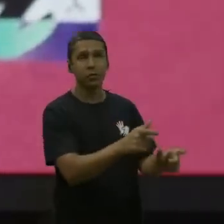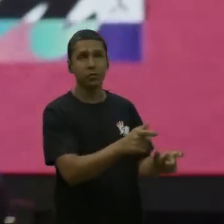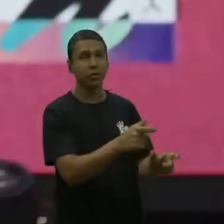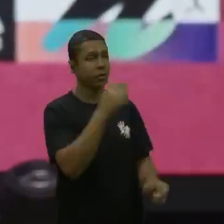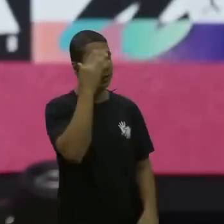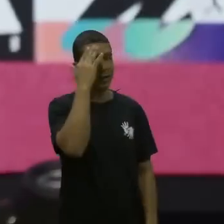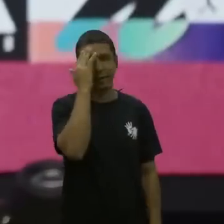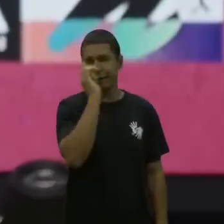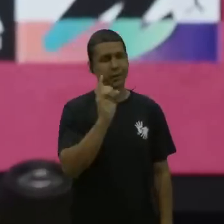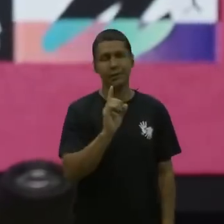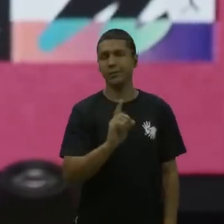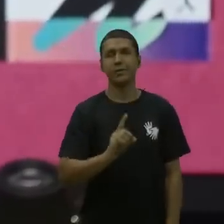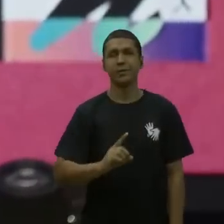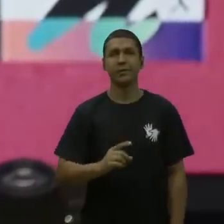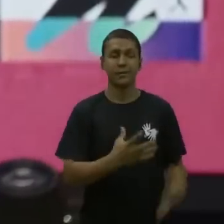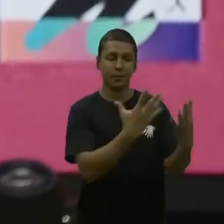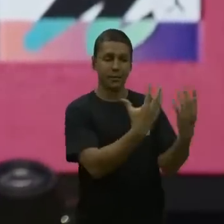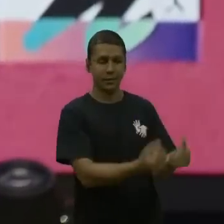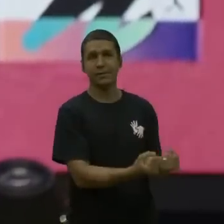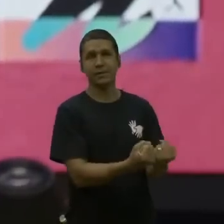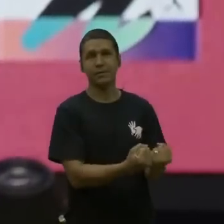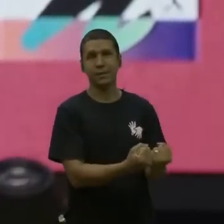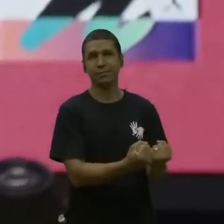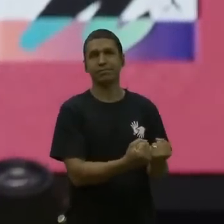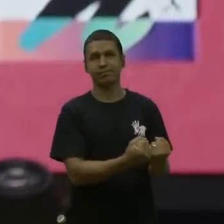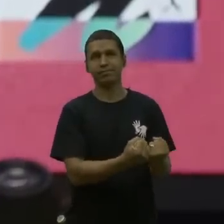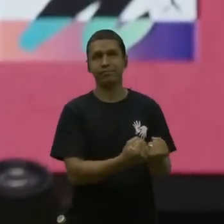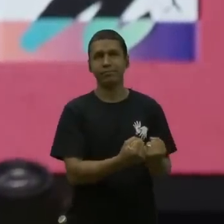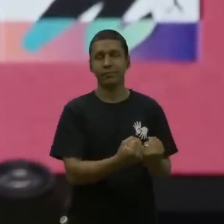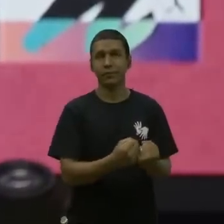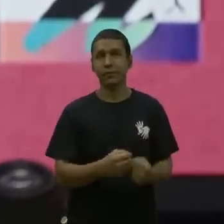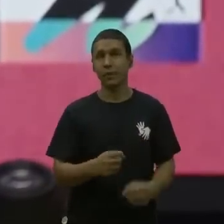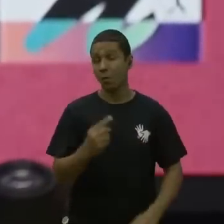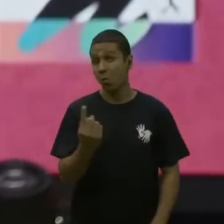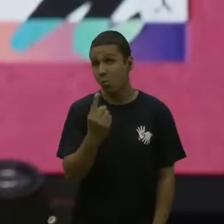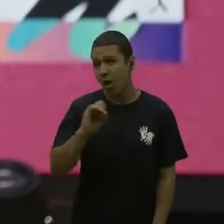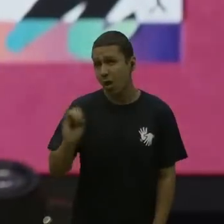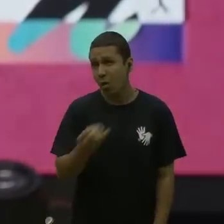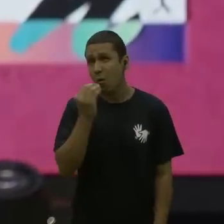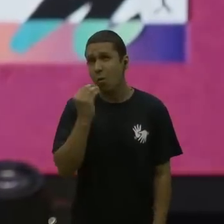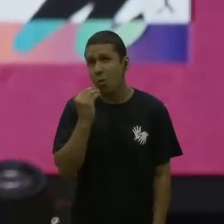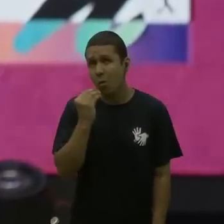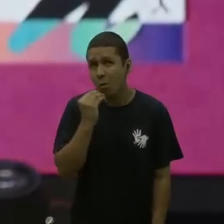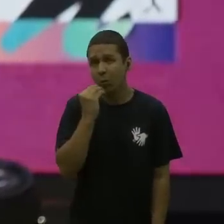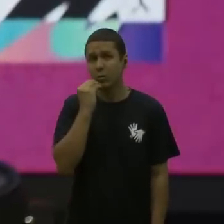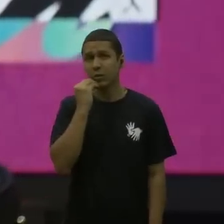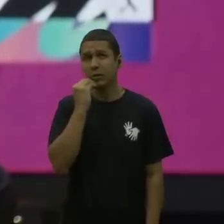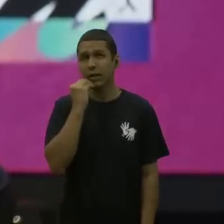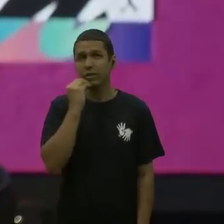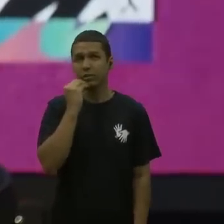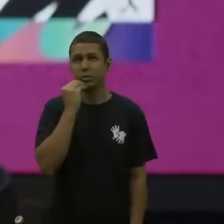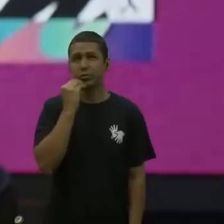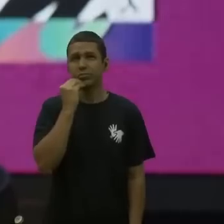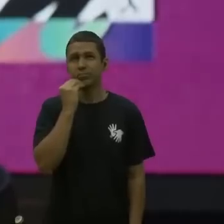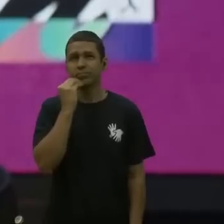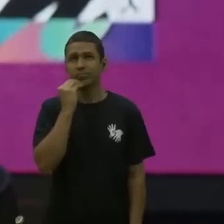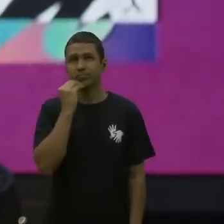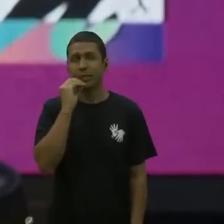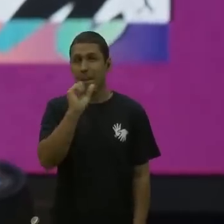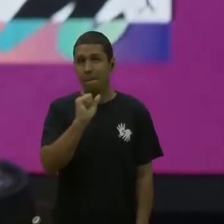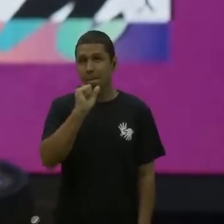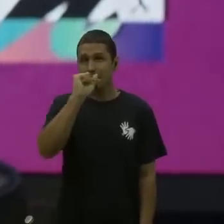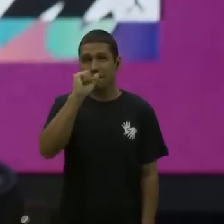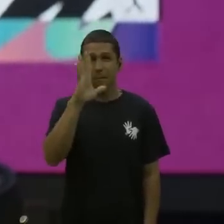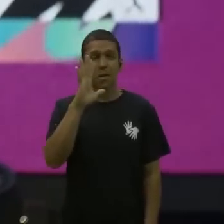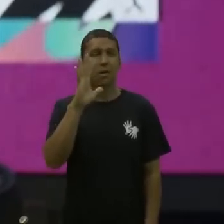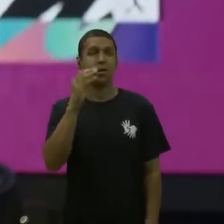Olha nos olhos desse crente que está do teu lado e fala para ele: uma migalha na mão de quem sabe o que carrega vale muito